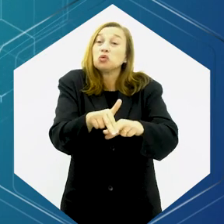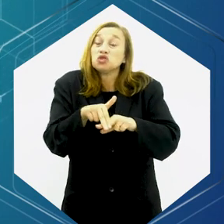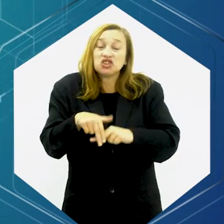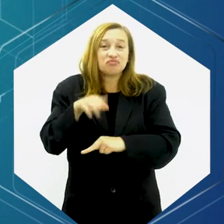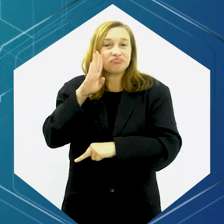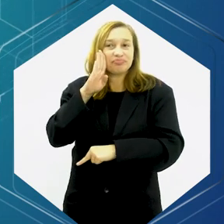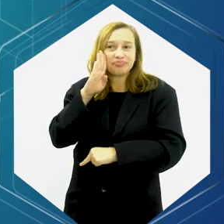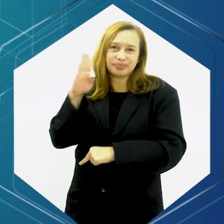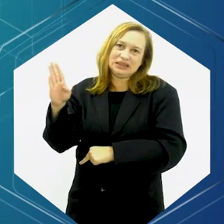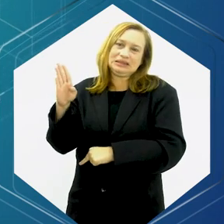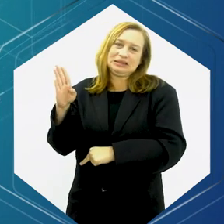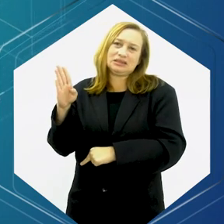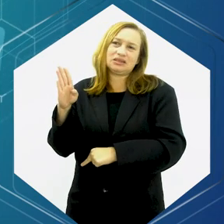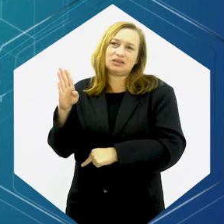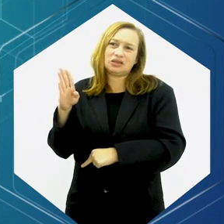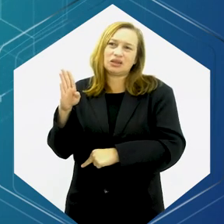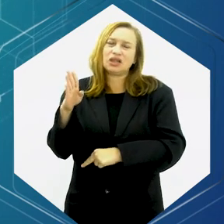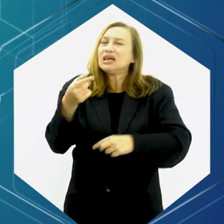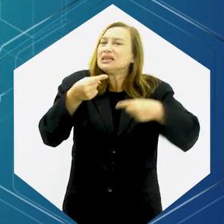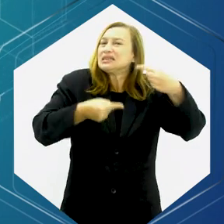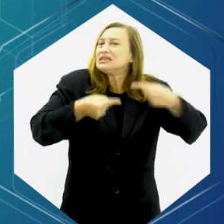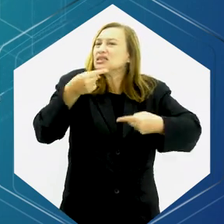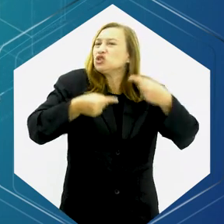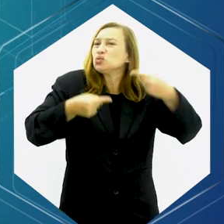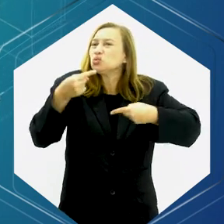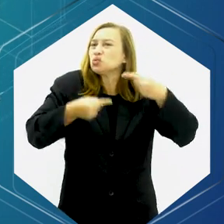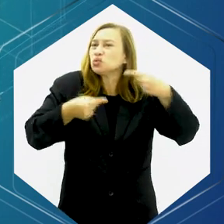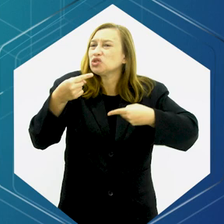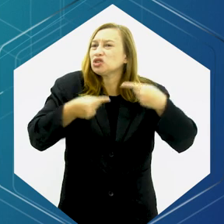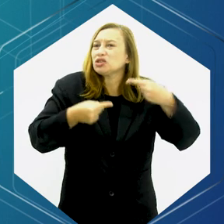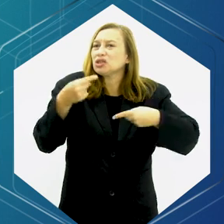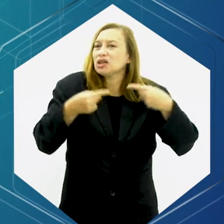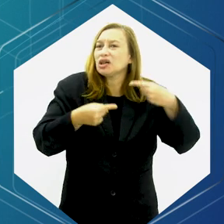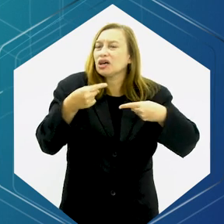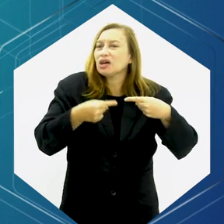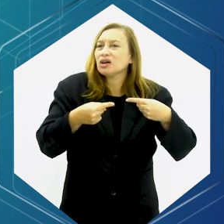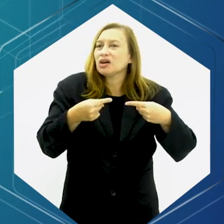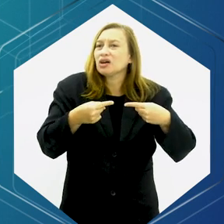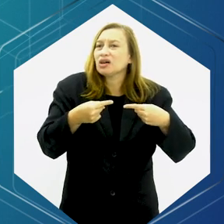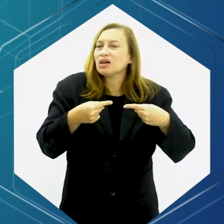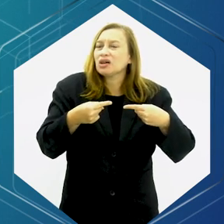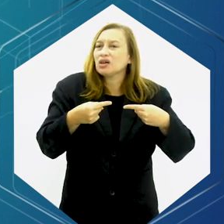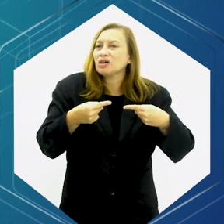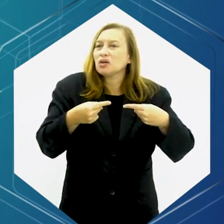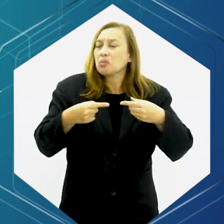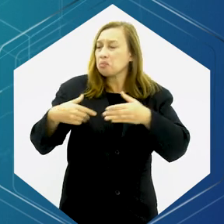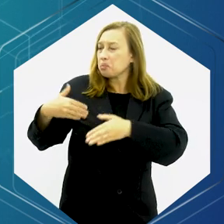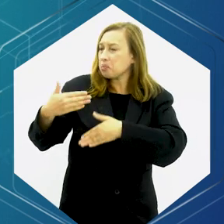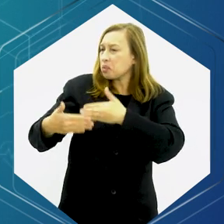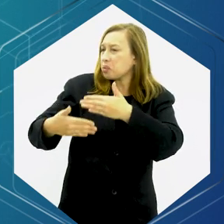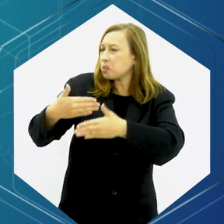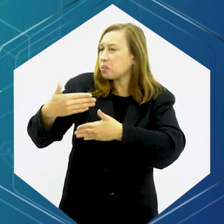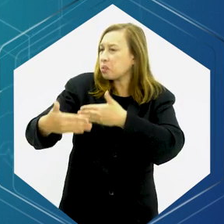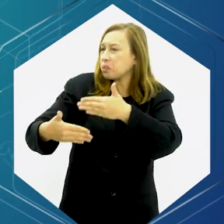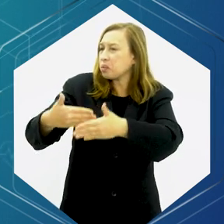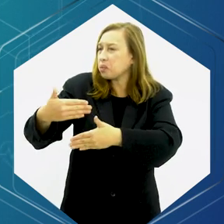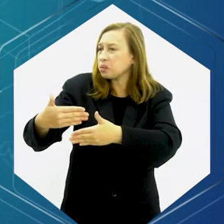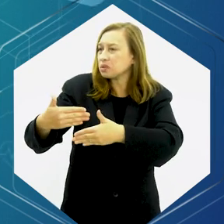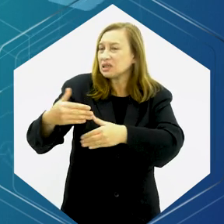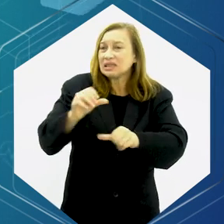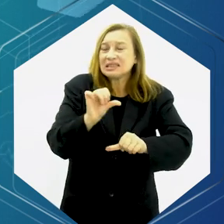desse problemas são dientes o que se discute atualmente né é houve um processo de